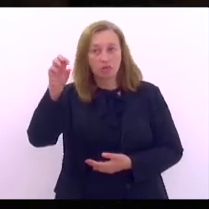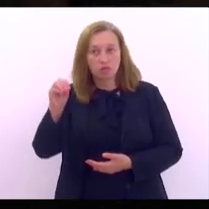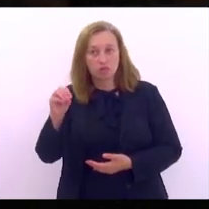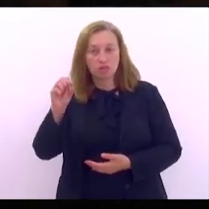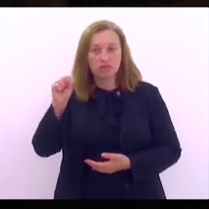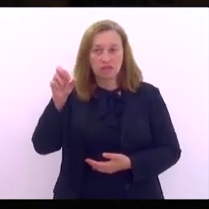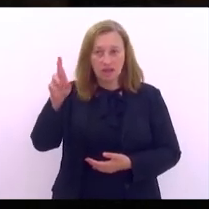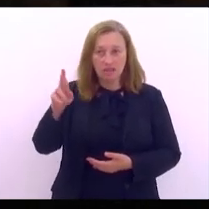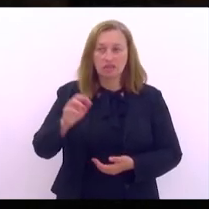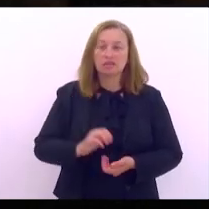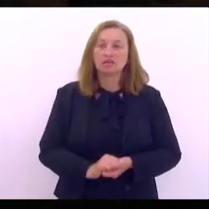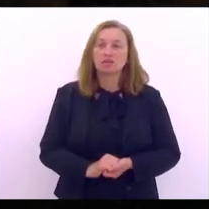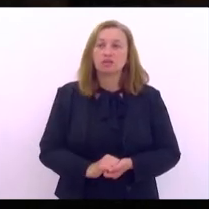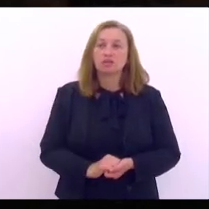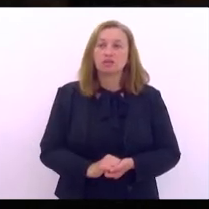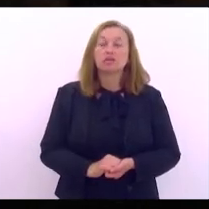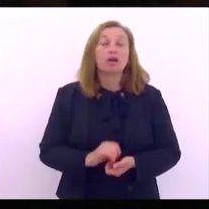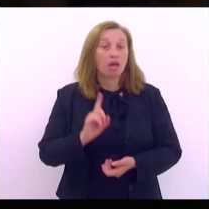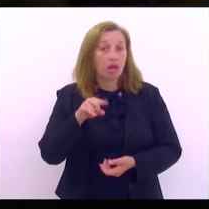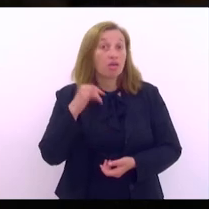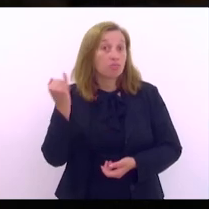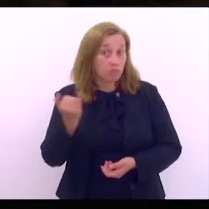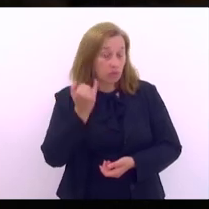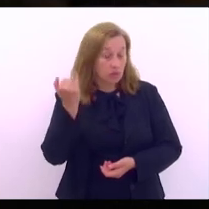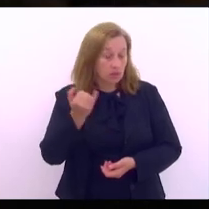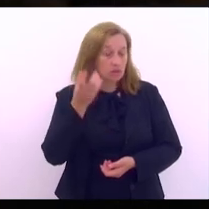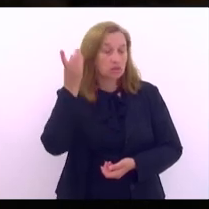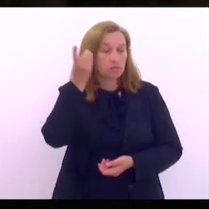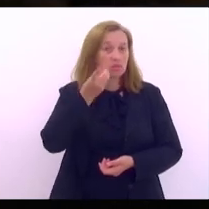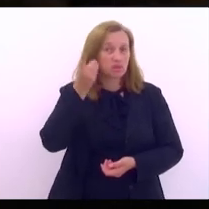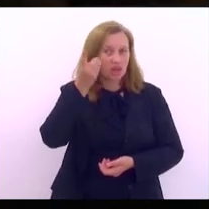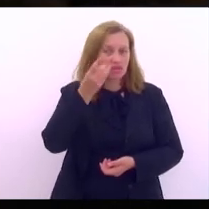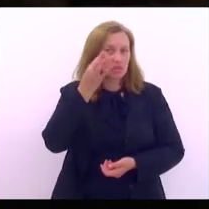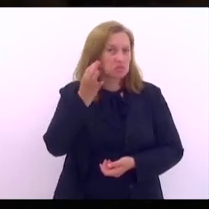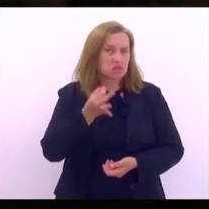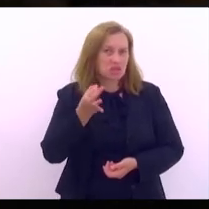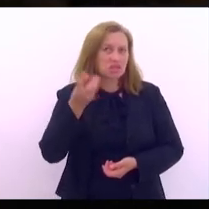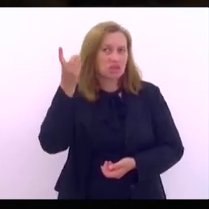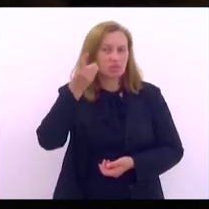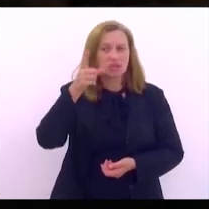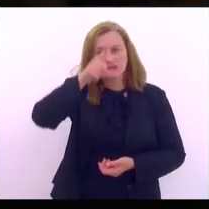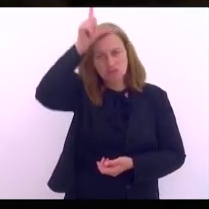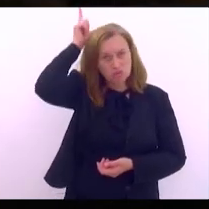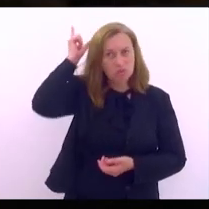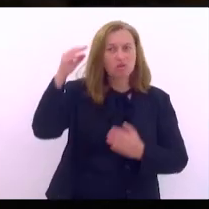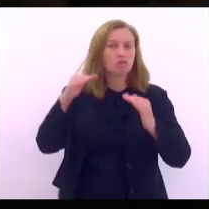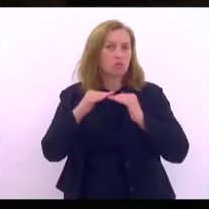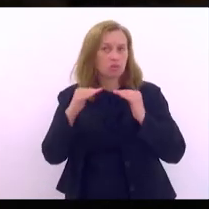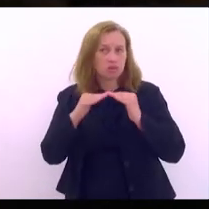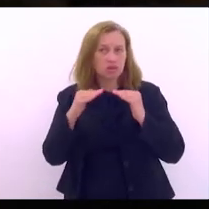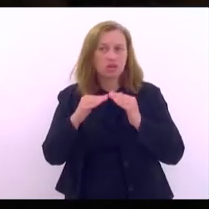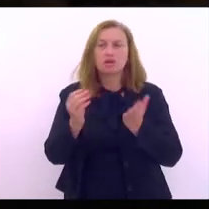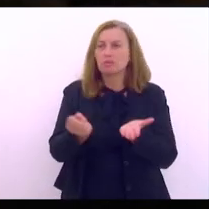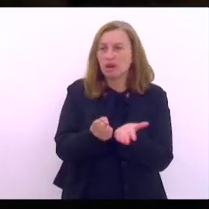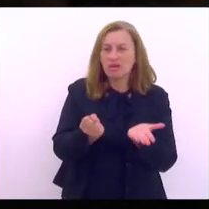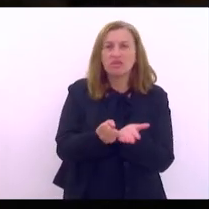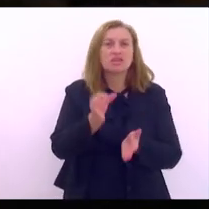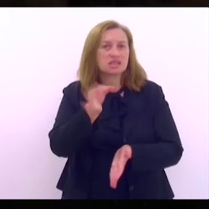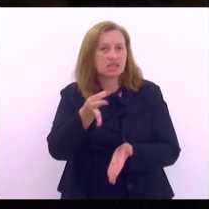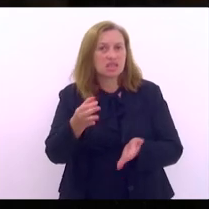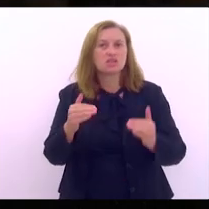Valdaceasa, é muito importante isso, deputado, não sei se o deputado Luiz Paulo concordaria, o Malafaia com certeza